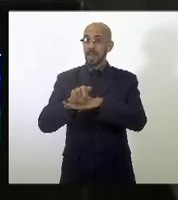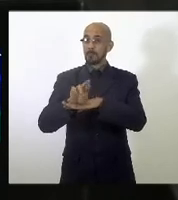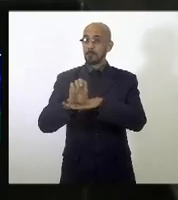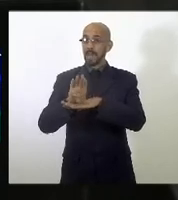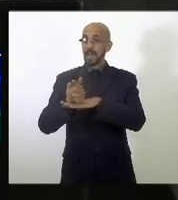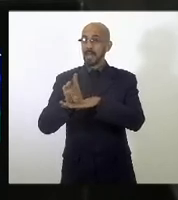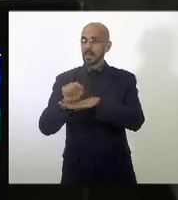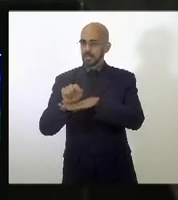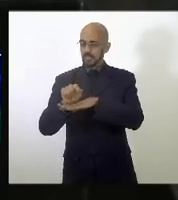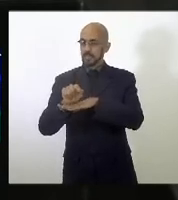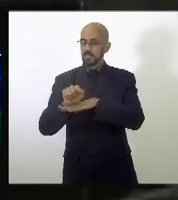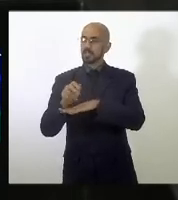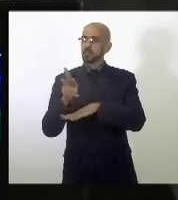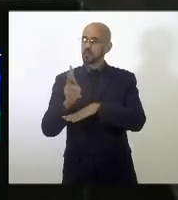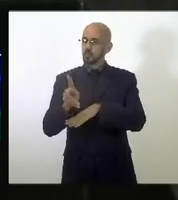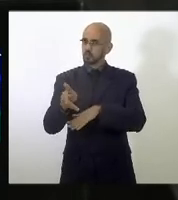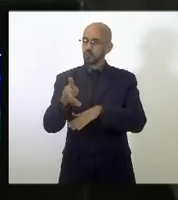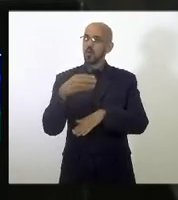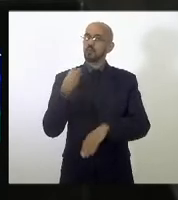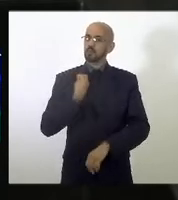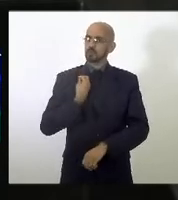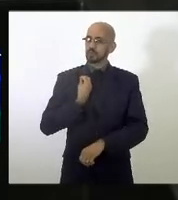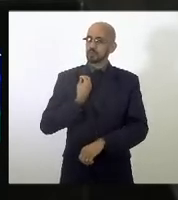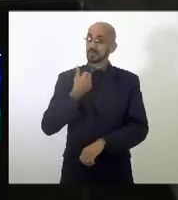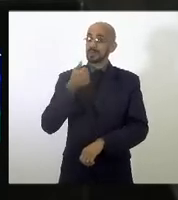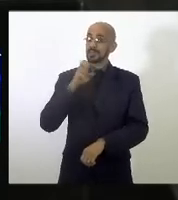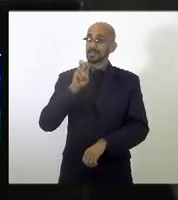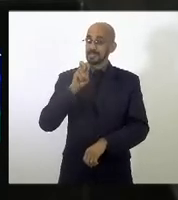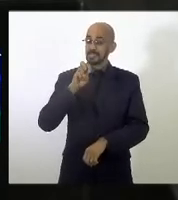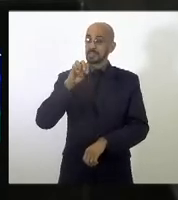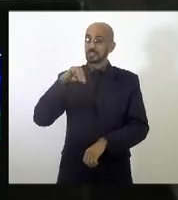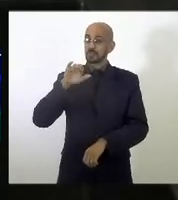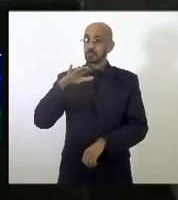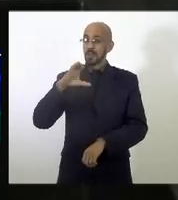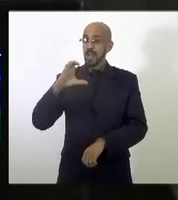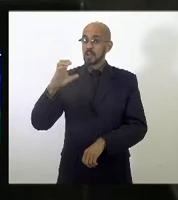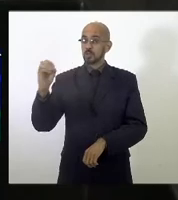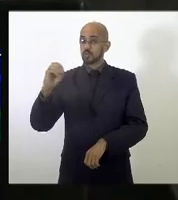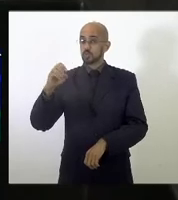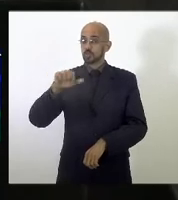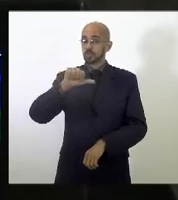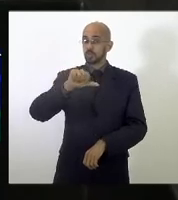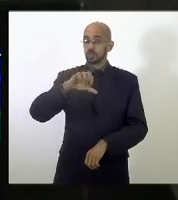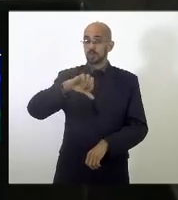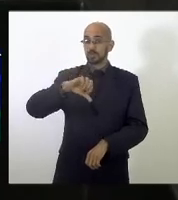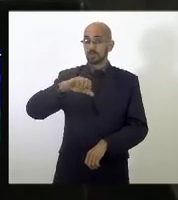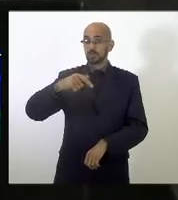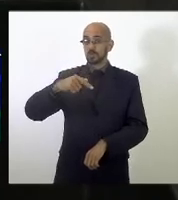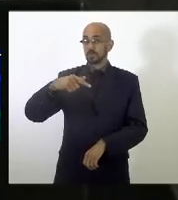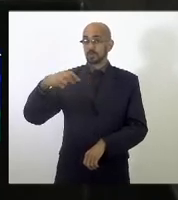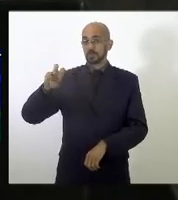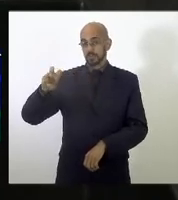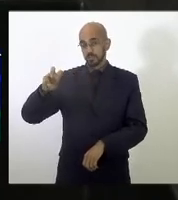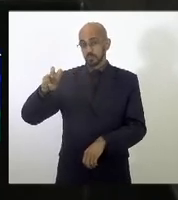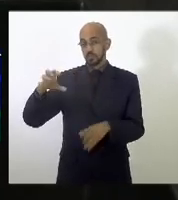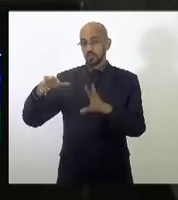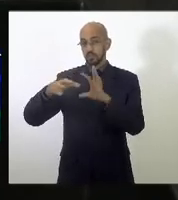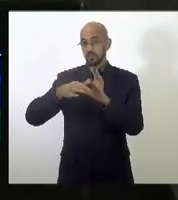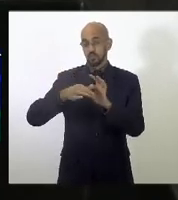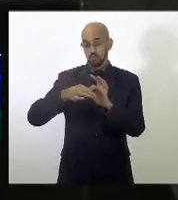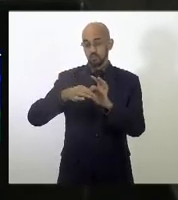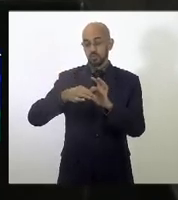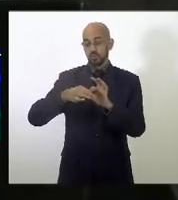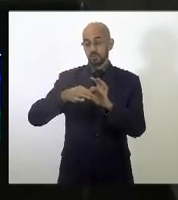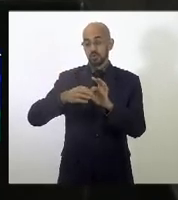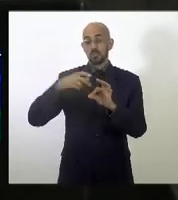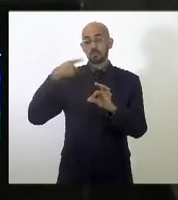lá funcionou. Em 15 de março de 75, ocorreu a fusão e o